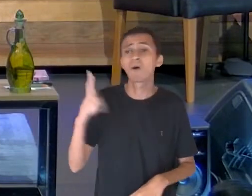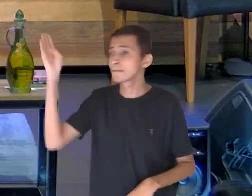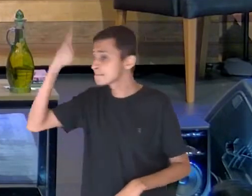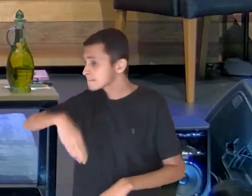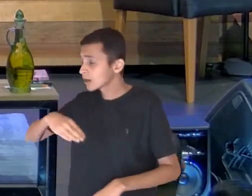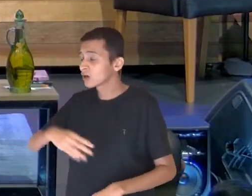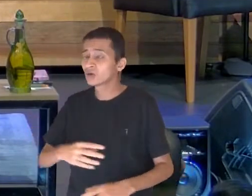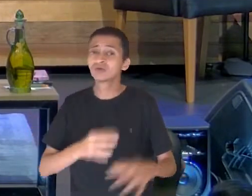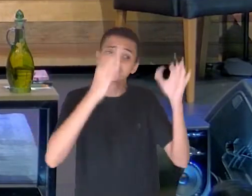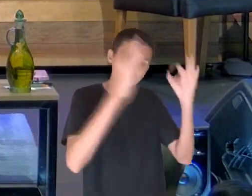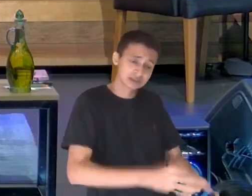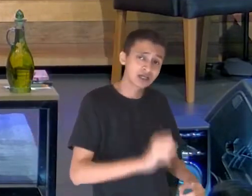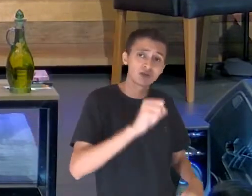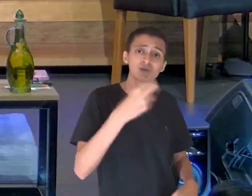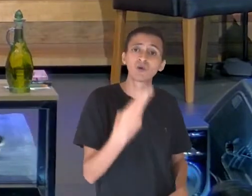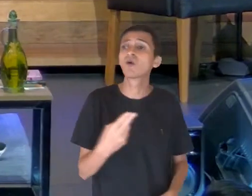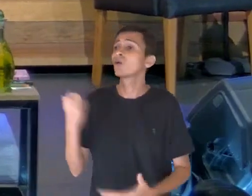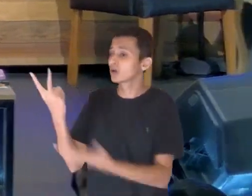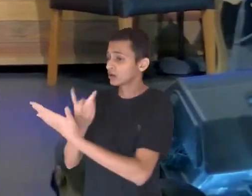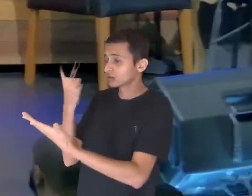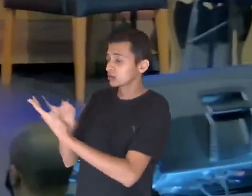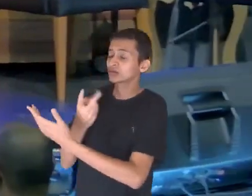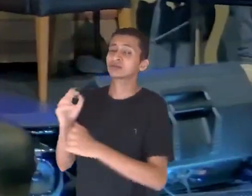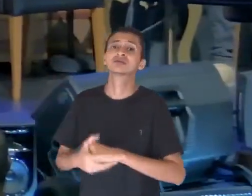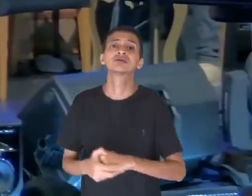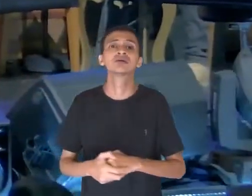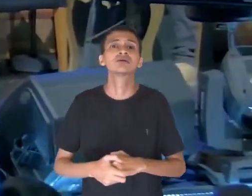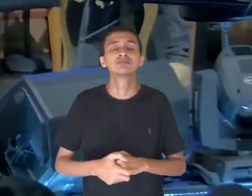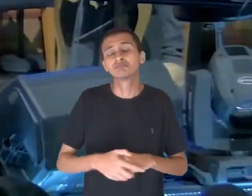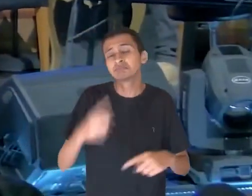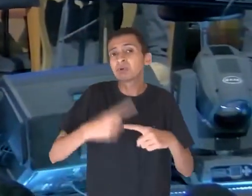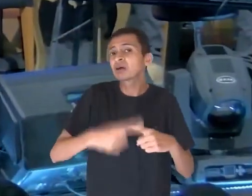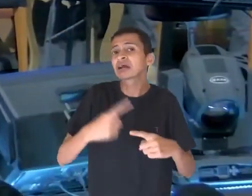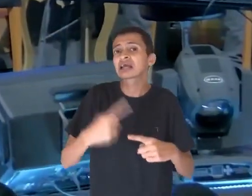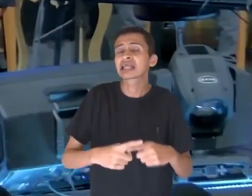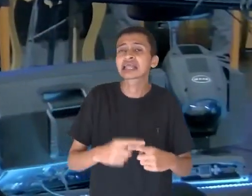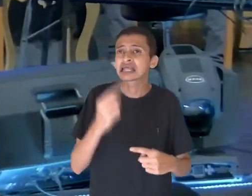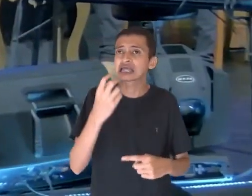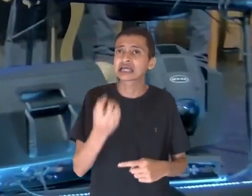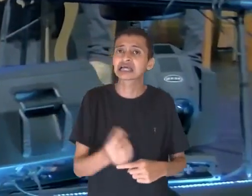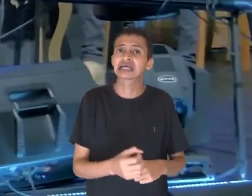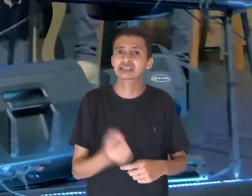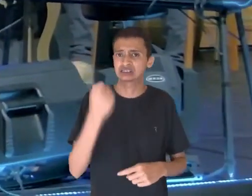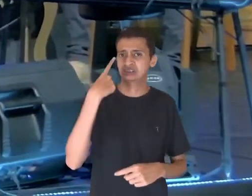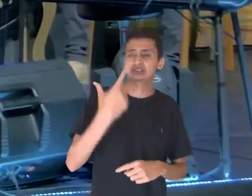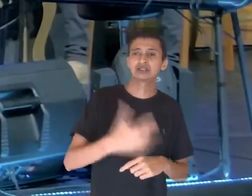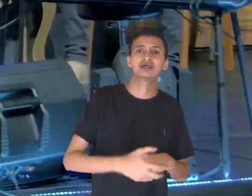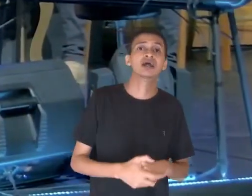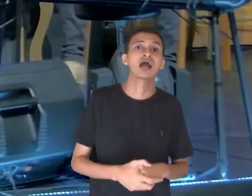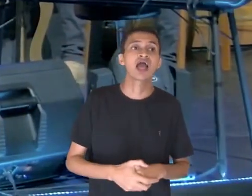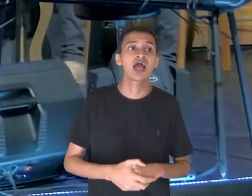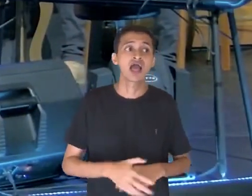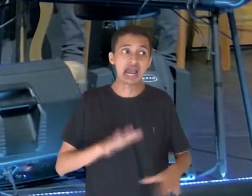certo ou errado. Por que é polêmico? É polêmico por quê? Ah, mas eu não teria coragem de fazer. Eu falei, nem vi que fiz.